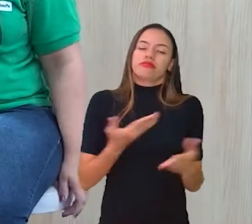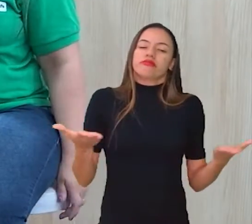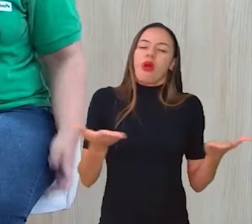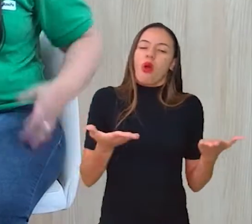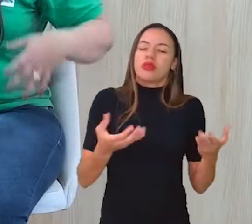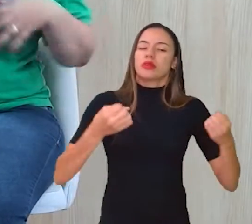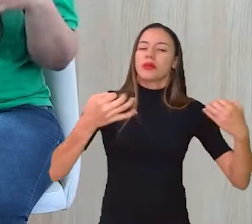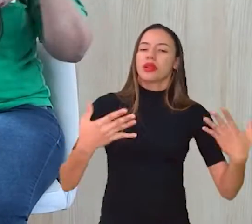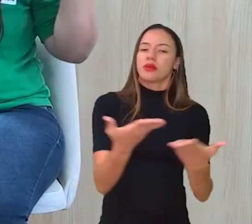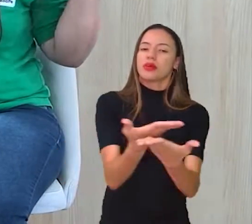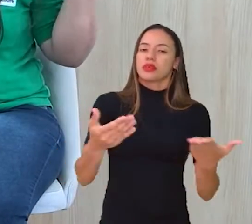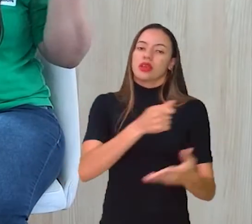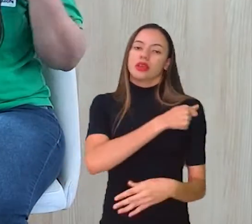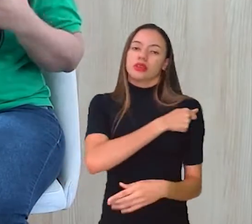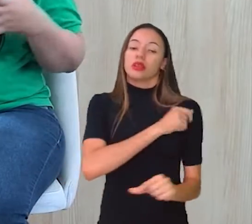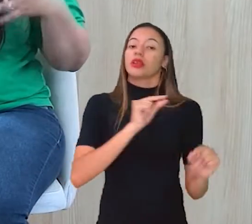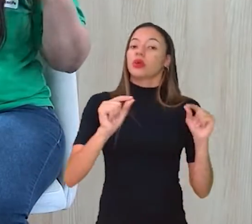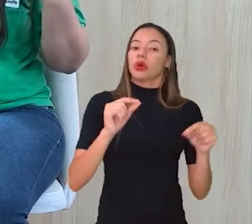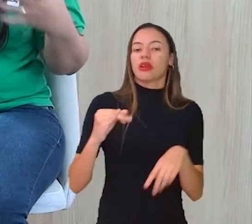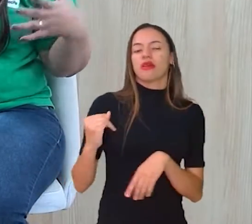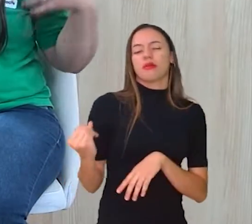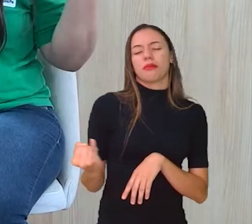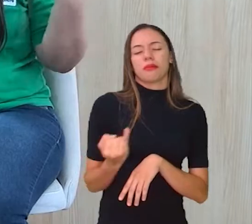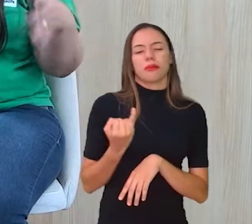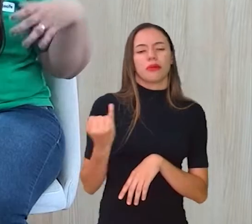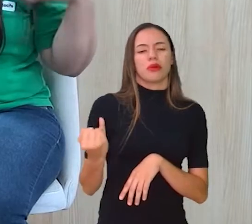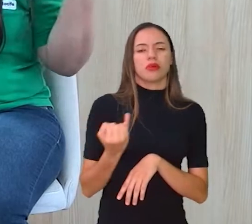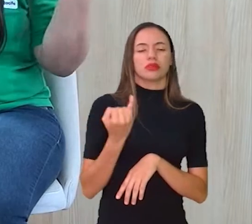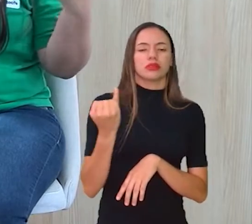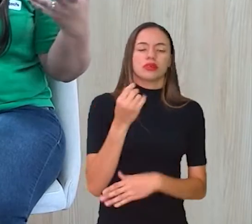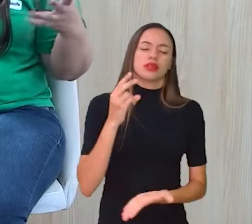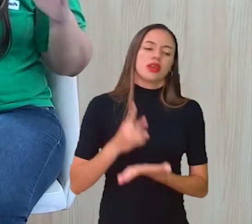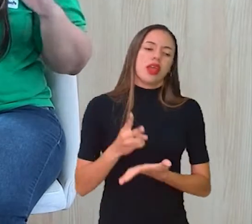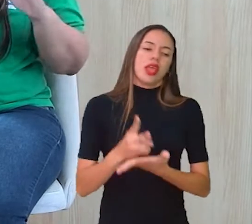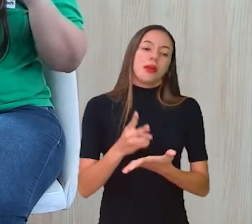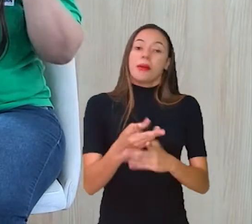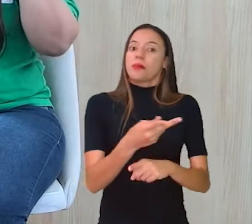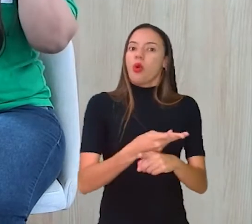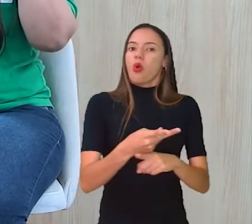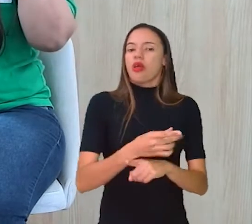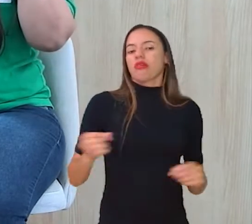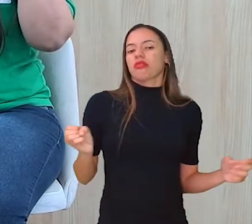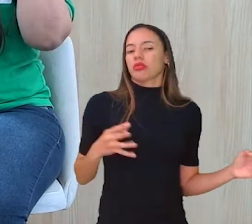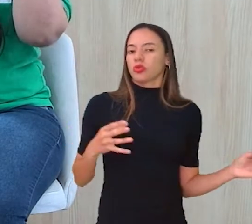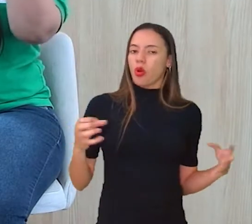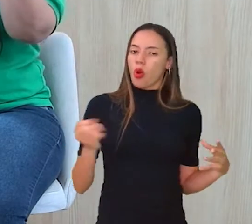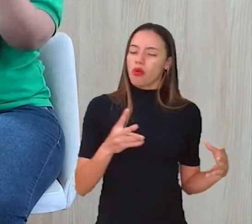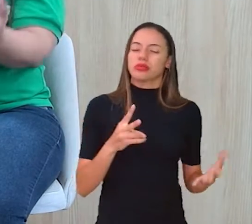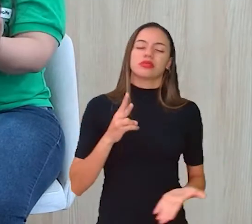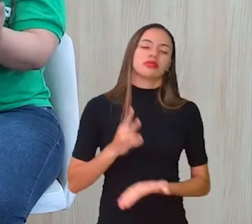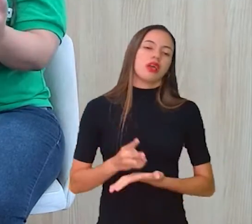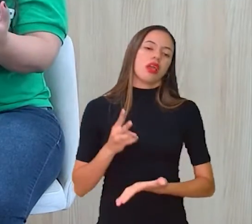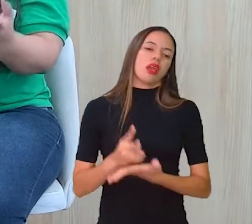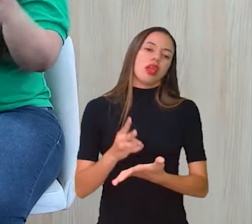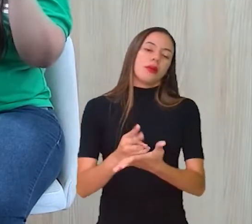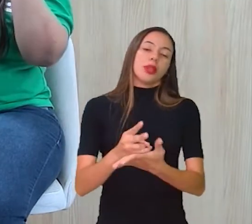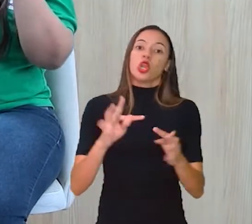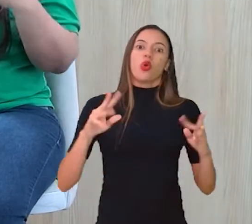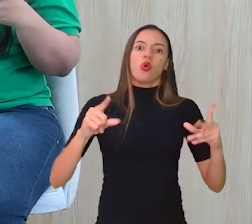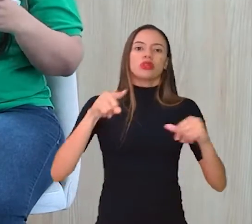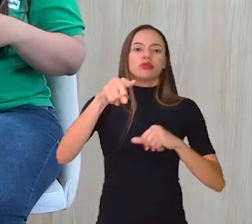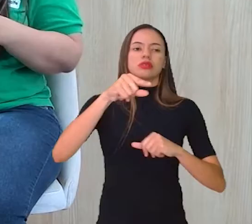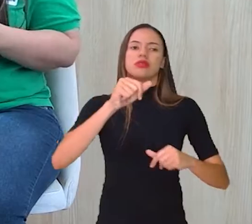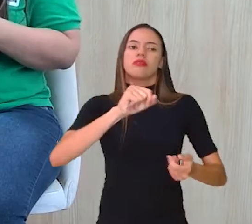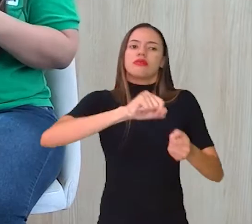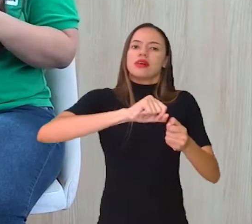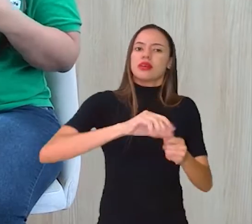Nós, professores, falamos dessa importância de sempre buscar o novo, de sempre se aperfeiçoar no que você faz.